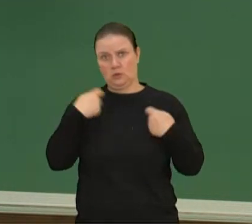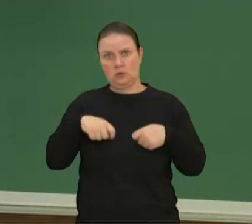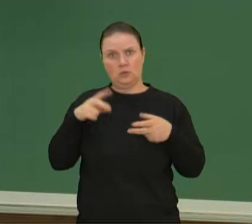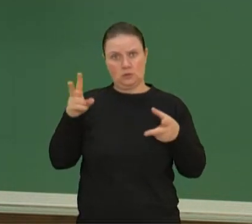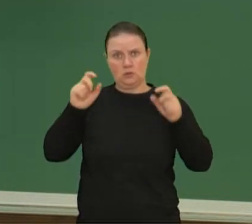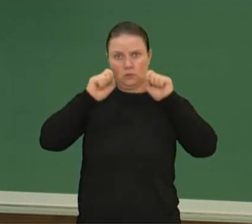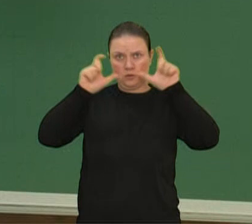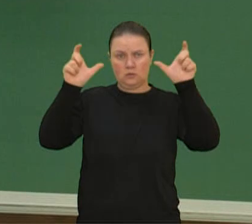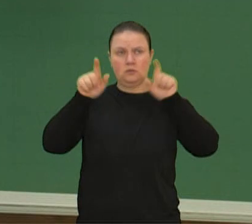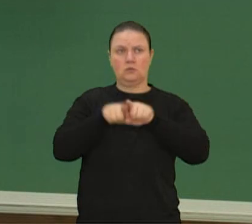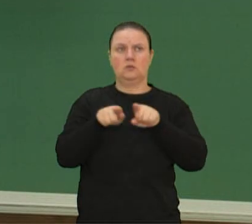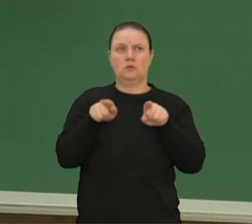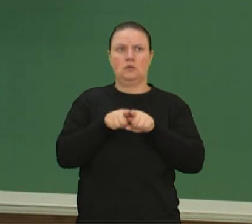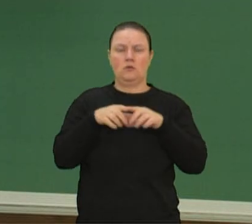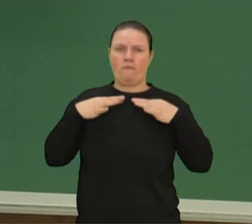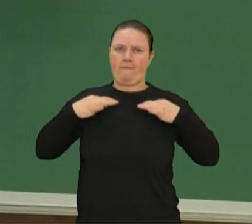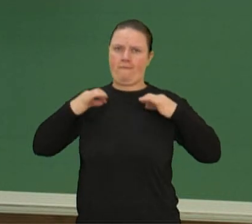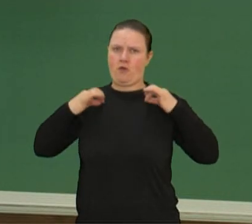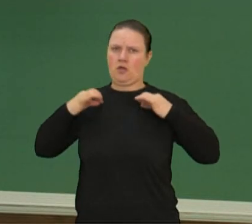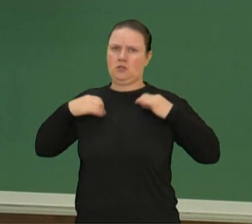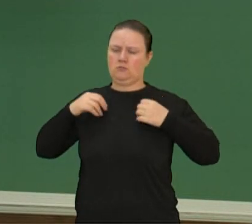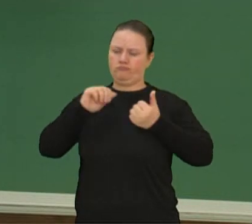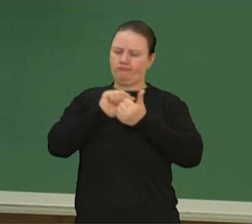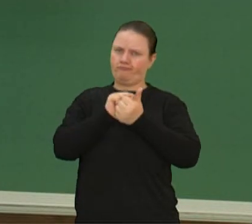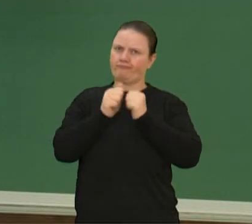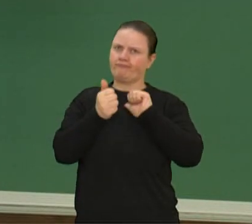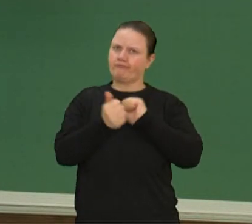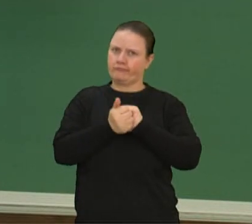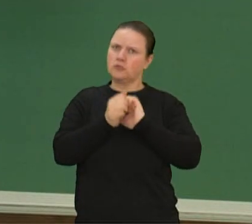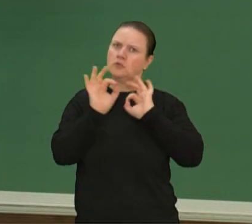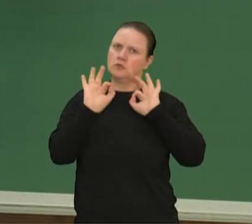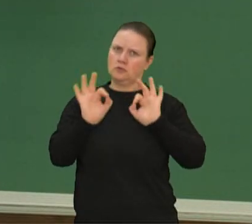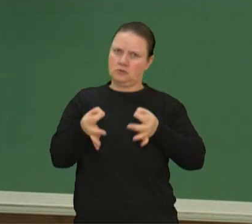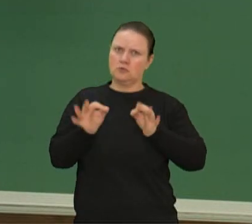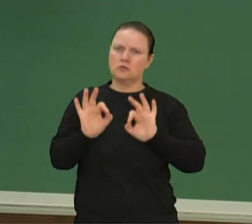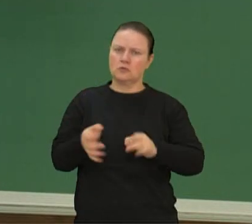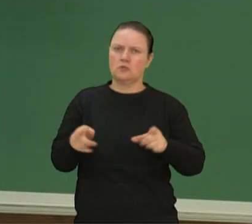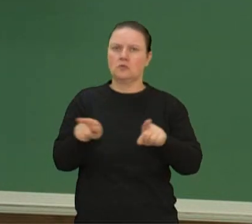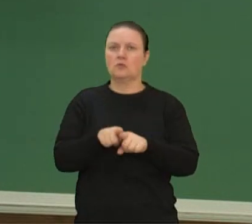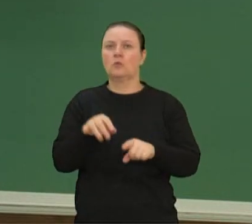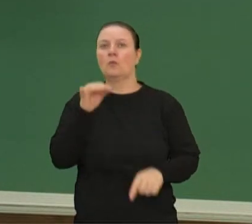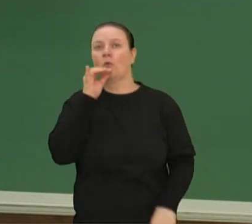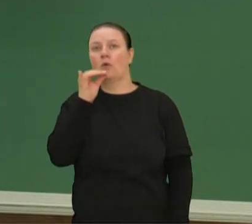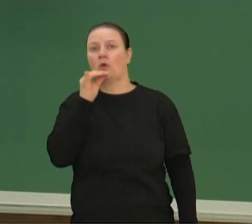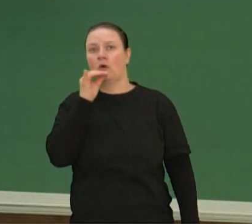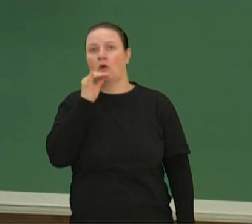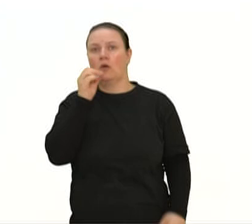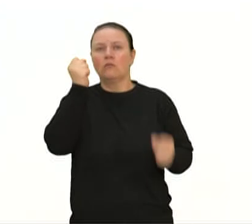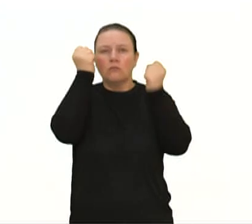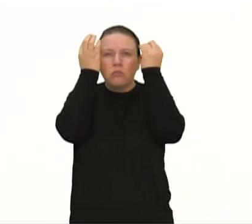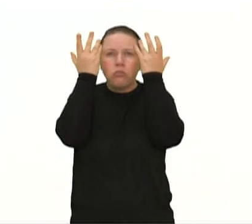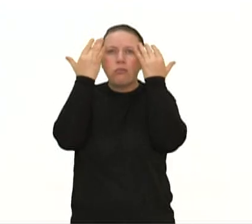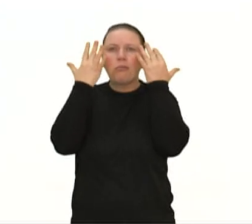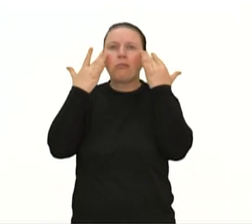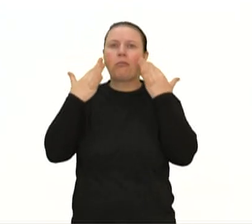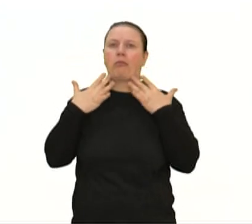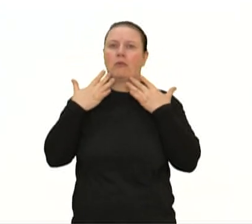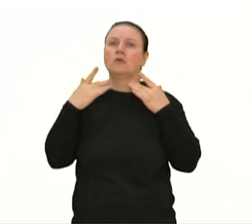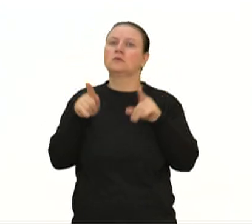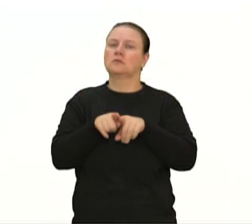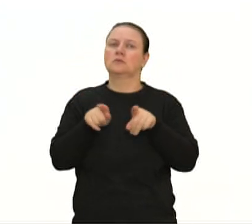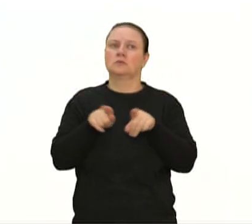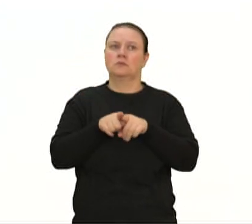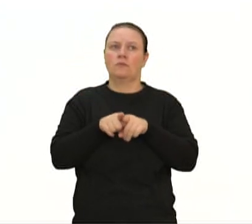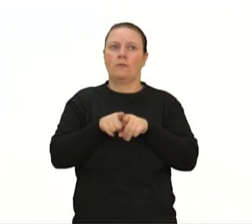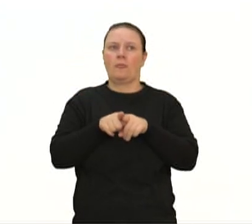considerado. Vestimenta adequada para promover, como um exemplo, a transpiração.